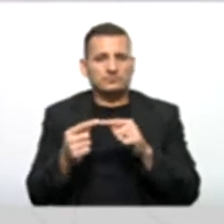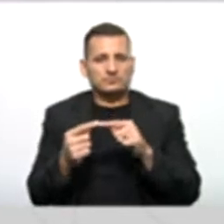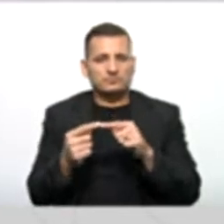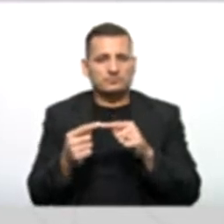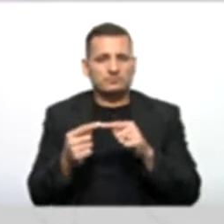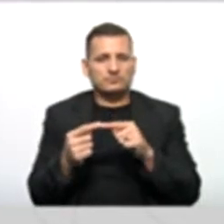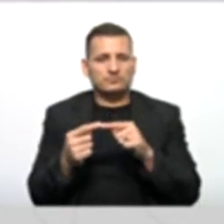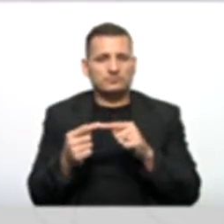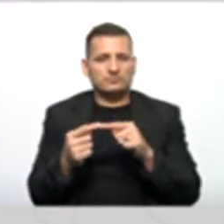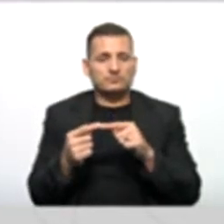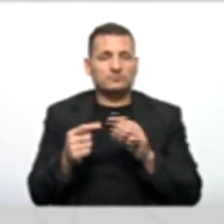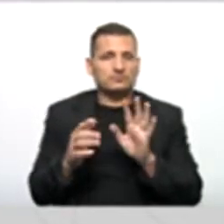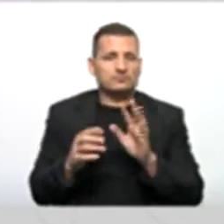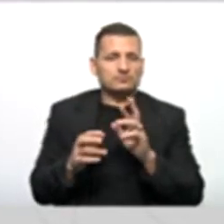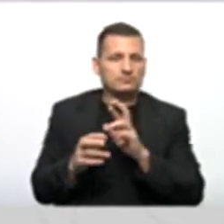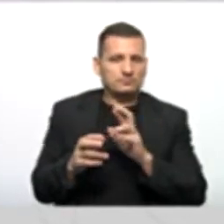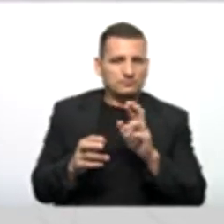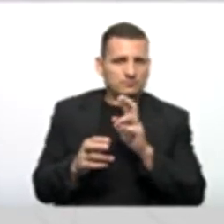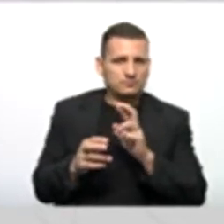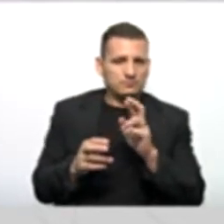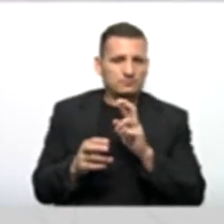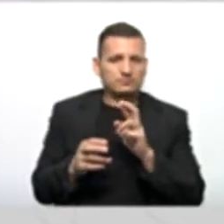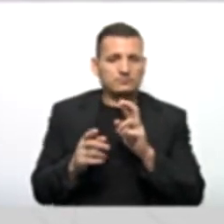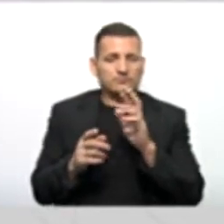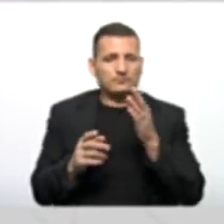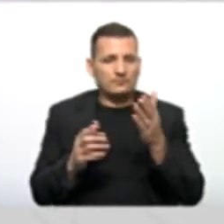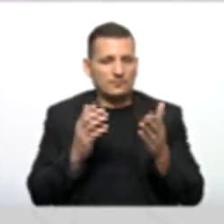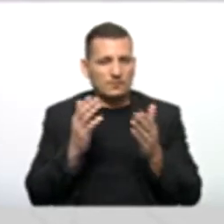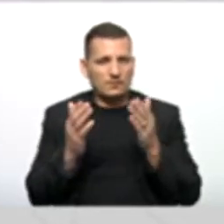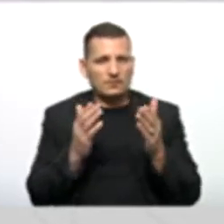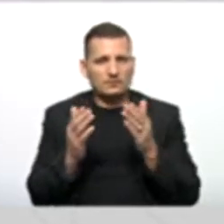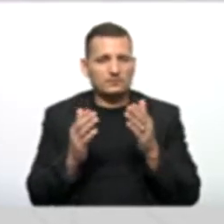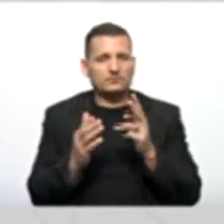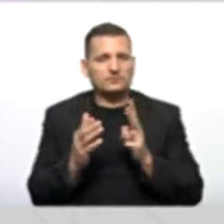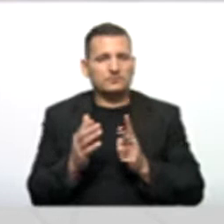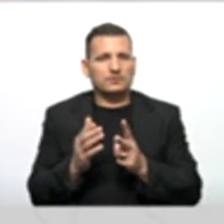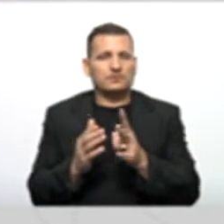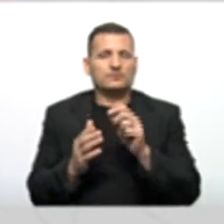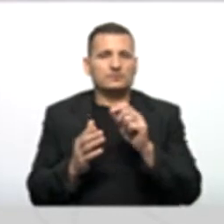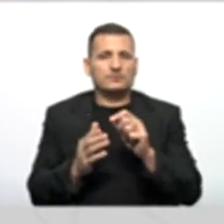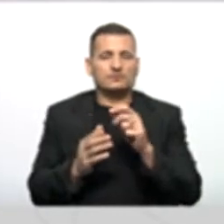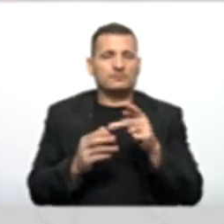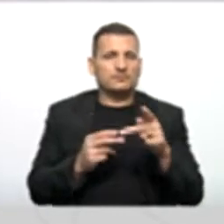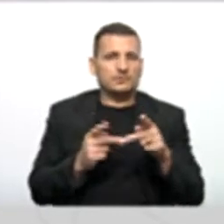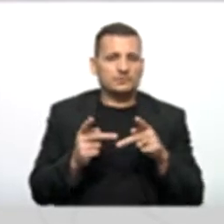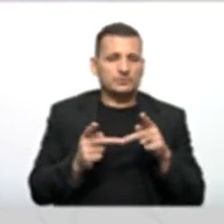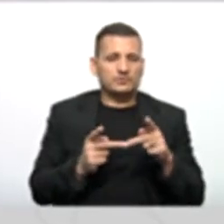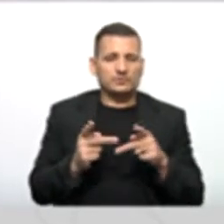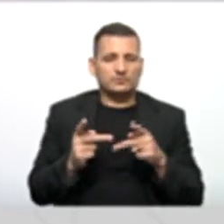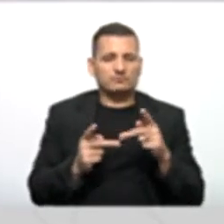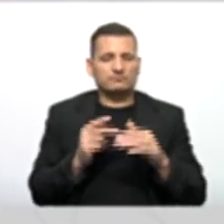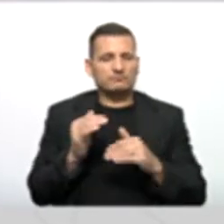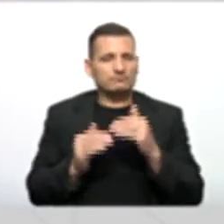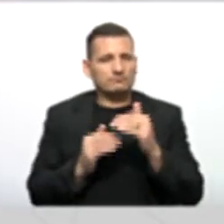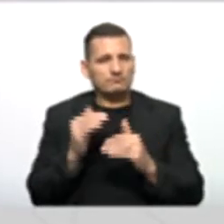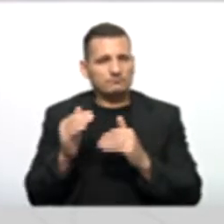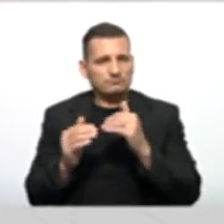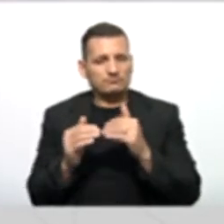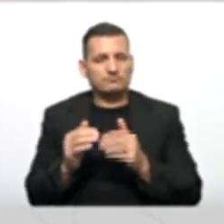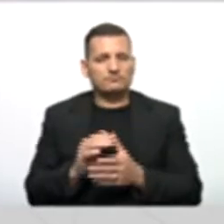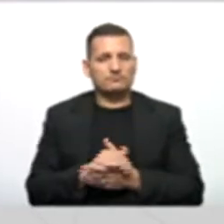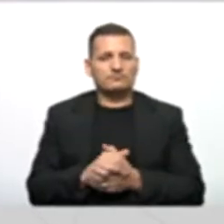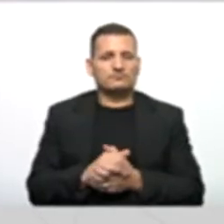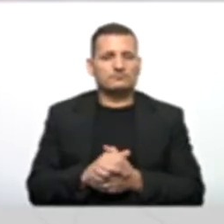que monitorar é a análise contínua do progresso do projeto nos níveis de atividade e